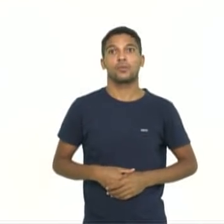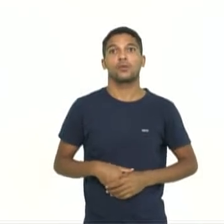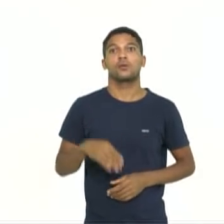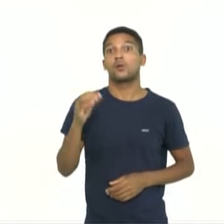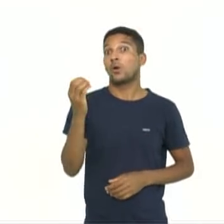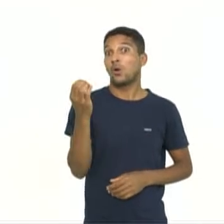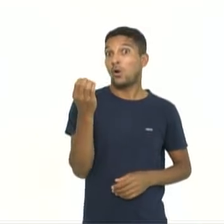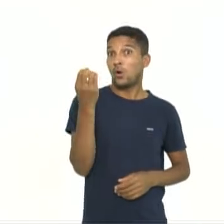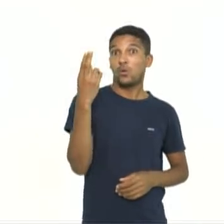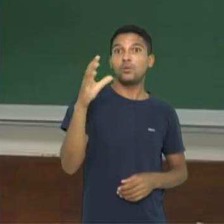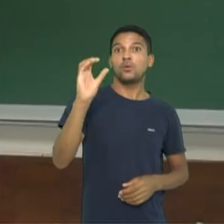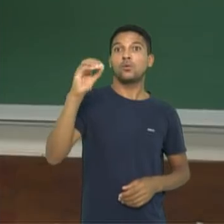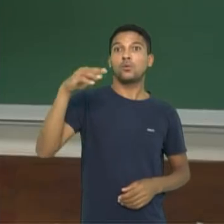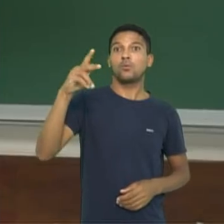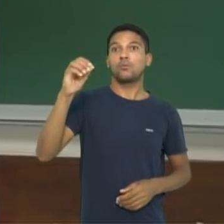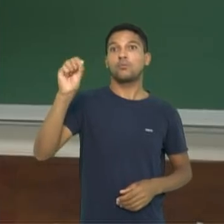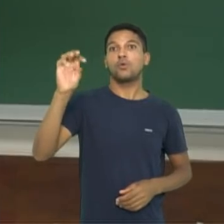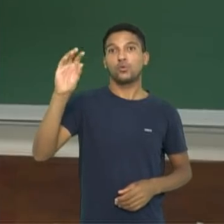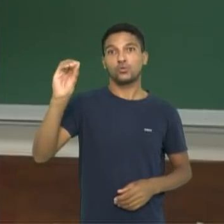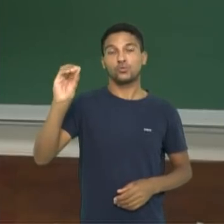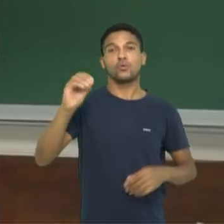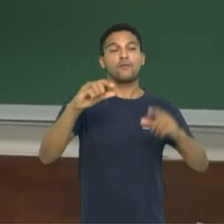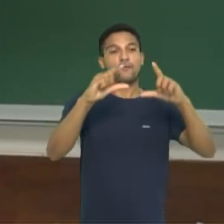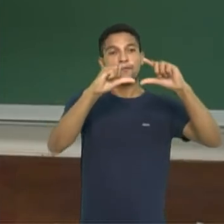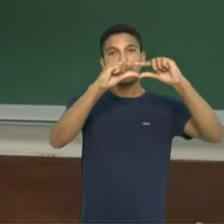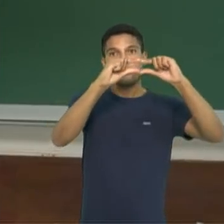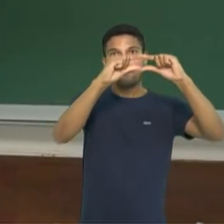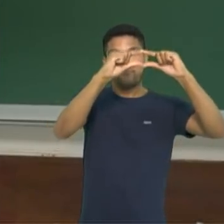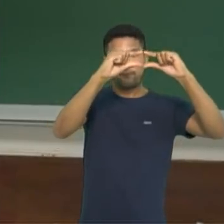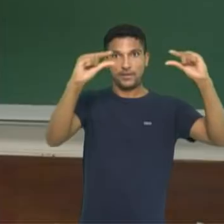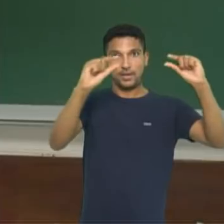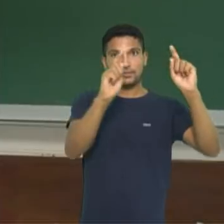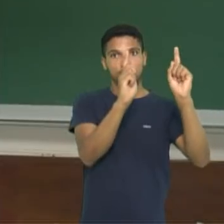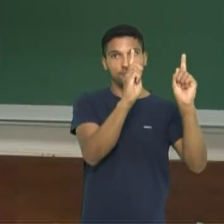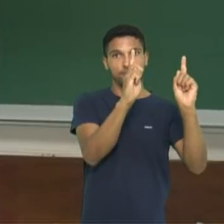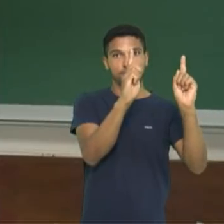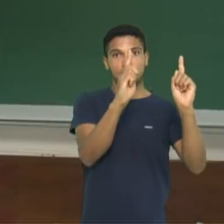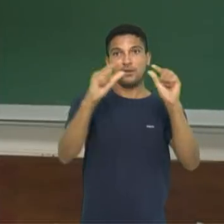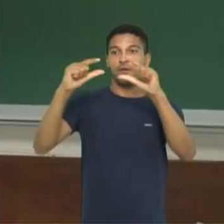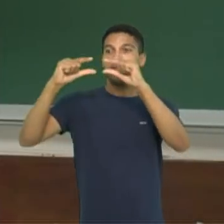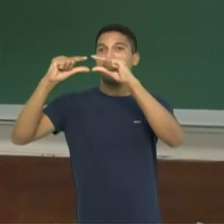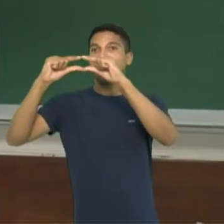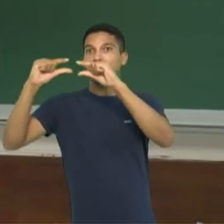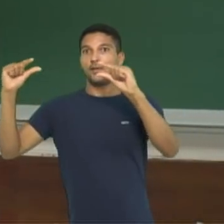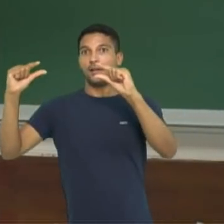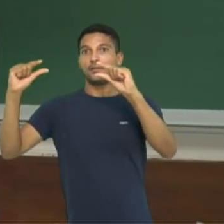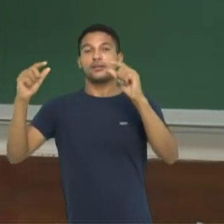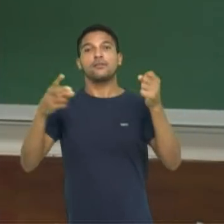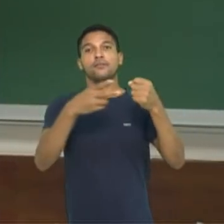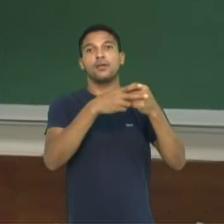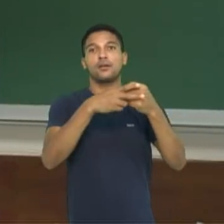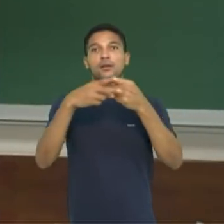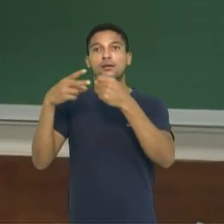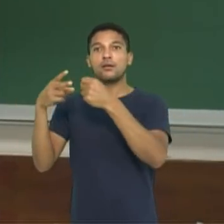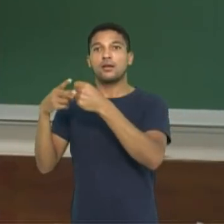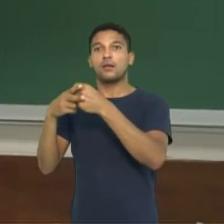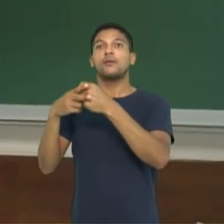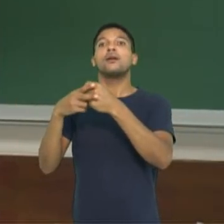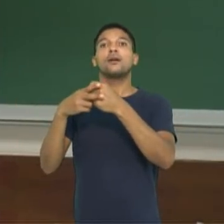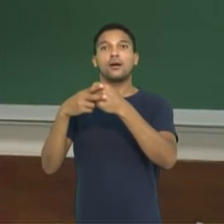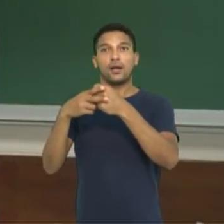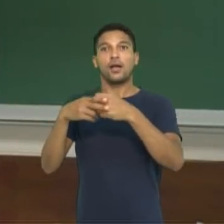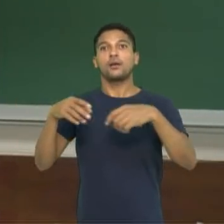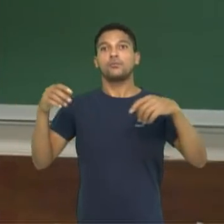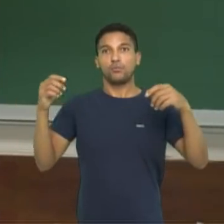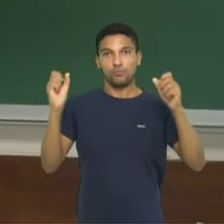um verbo. Então, o que a gente memoriza aqui? Que verbo é igual a oração, né? Os períodos, eles são uma frase,